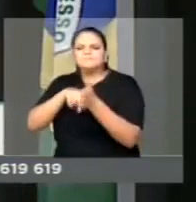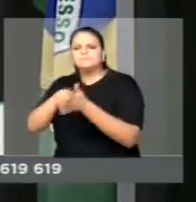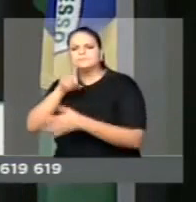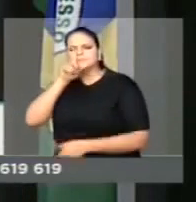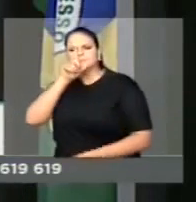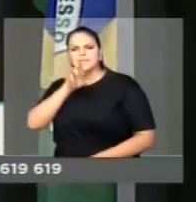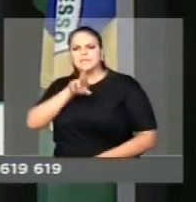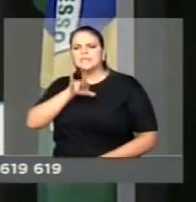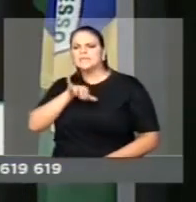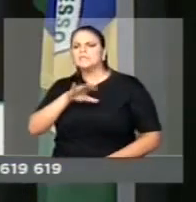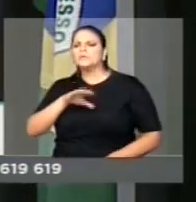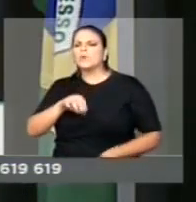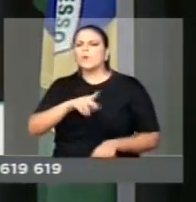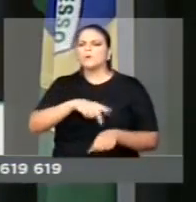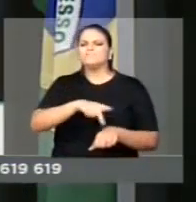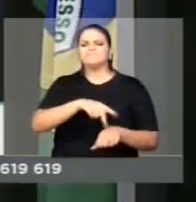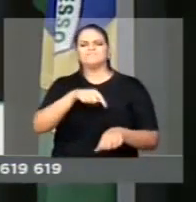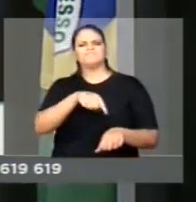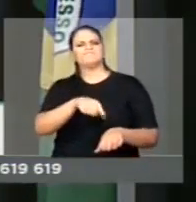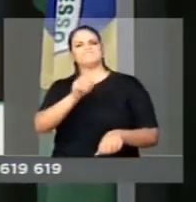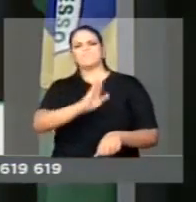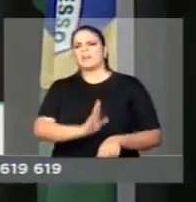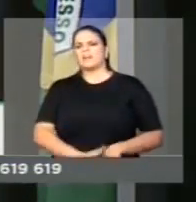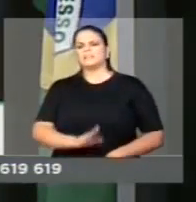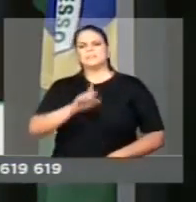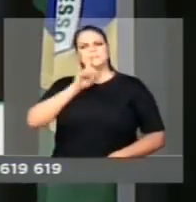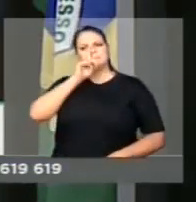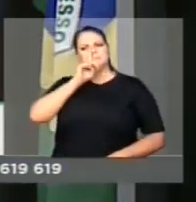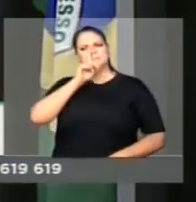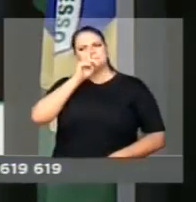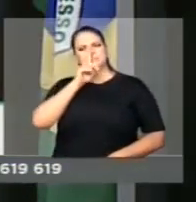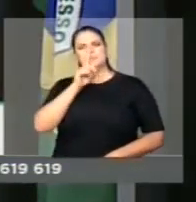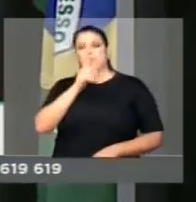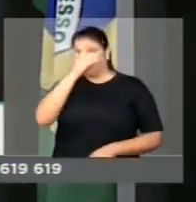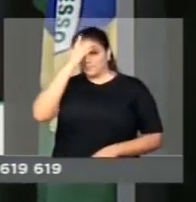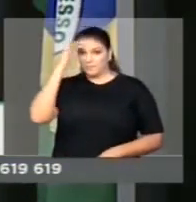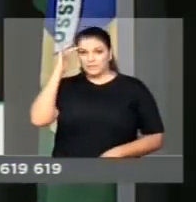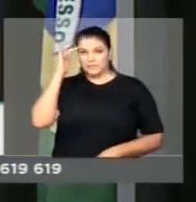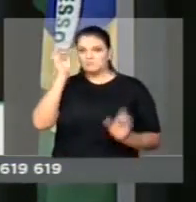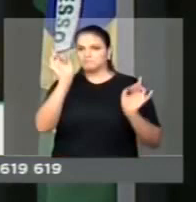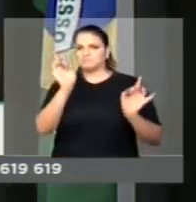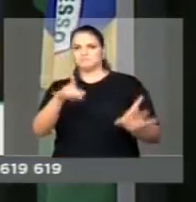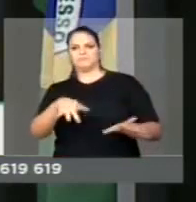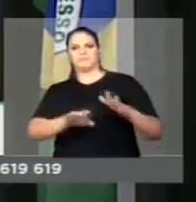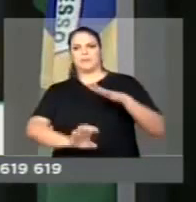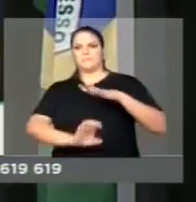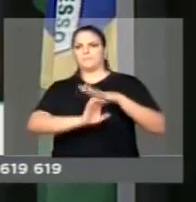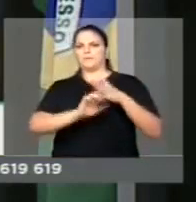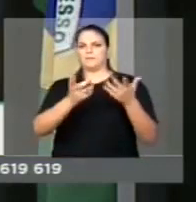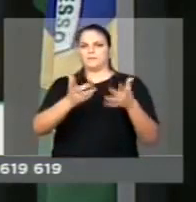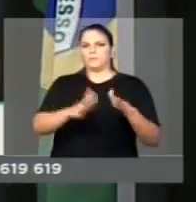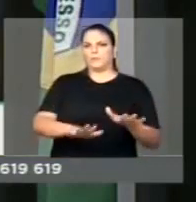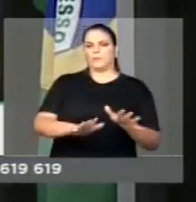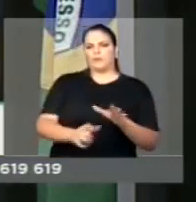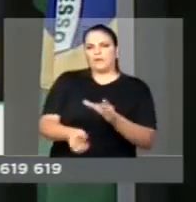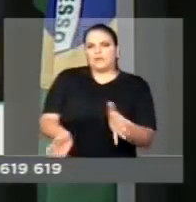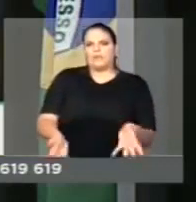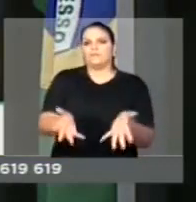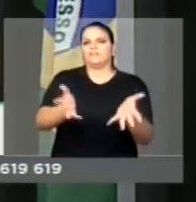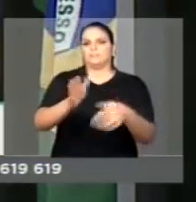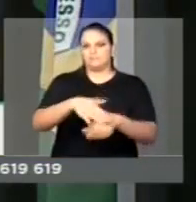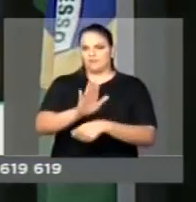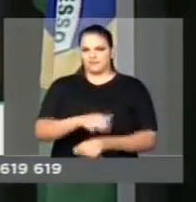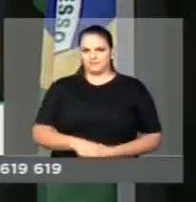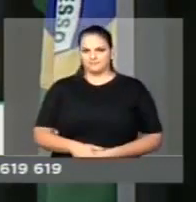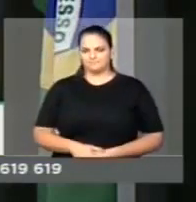investidores, aumentará a nossa dívida bruta, que está em patamares jamais habitados. Em relação aos indicadores